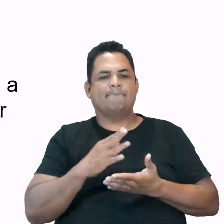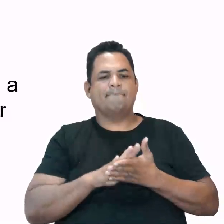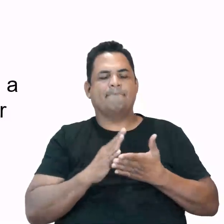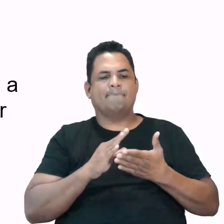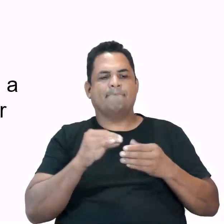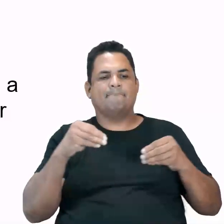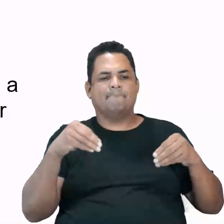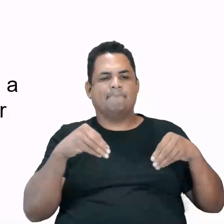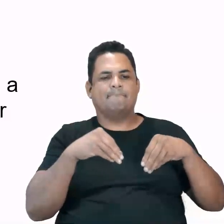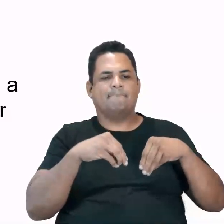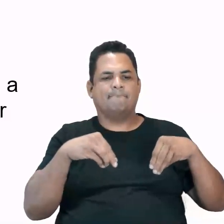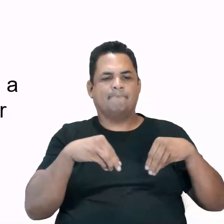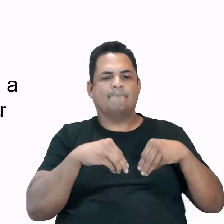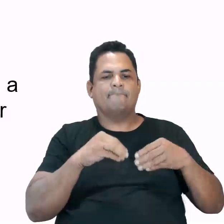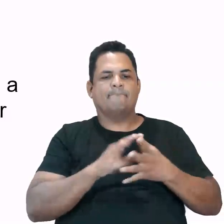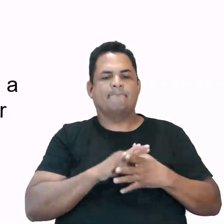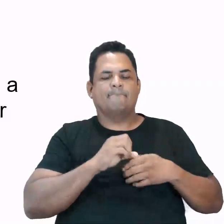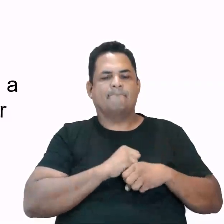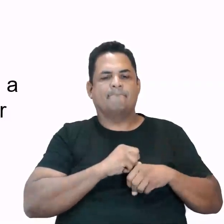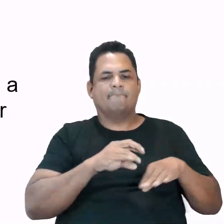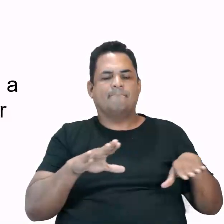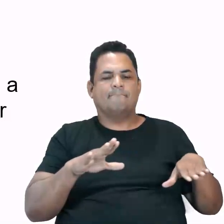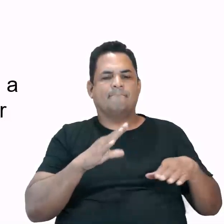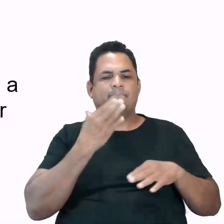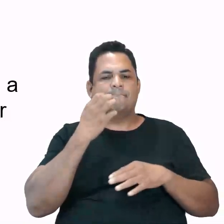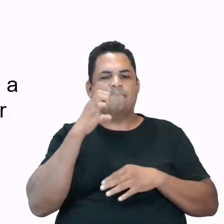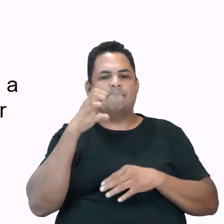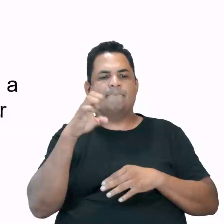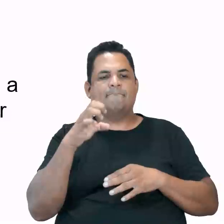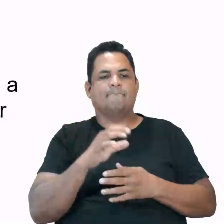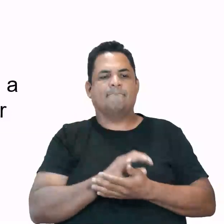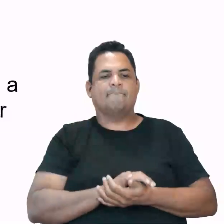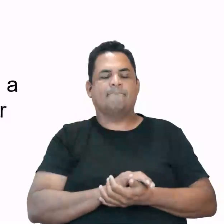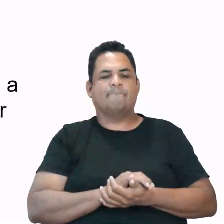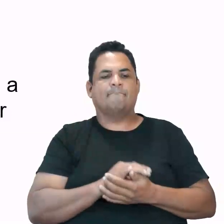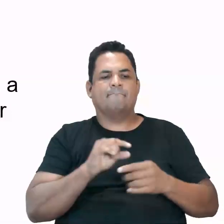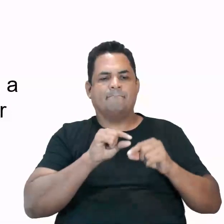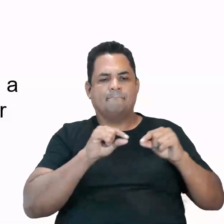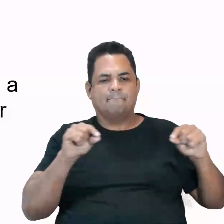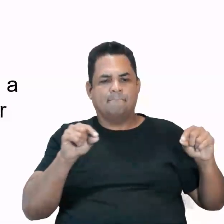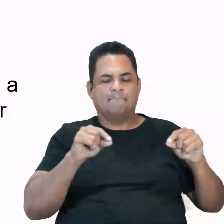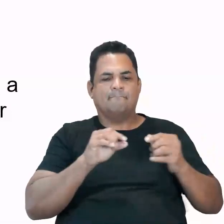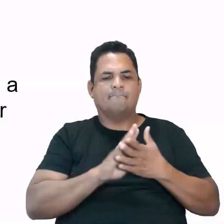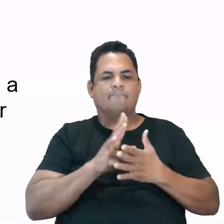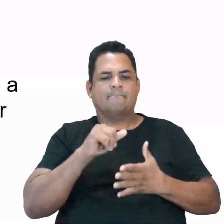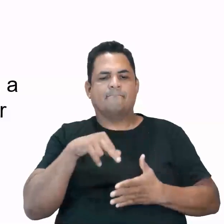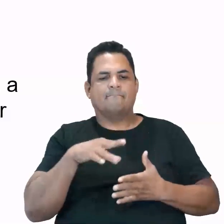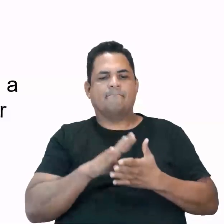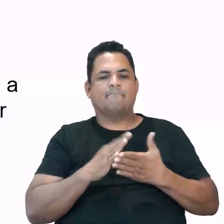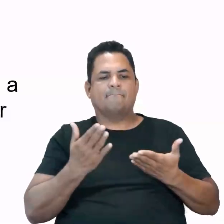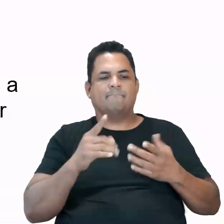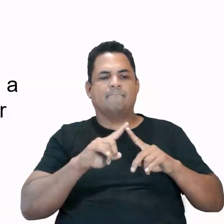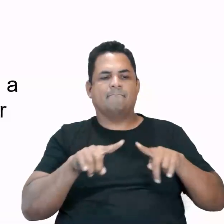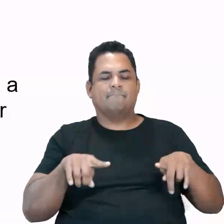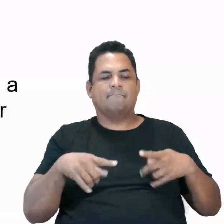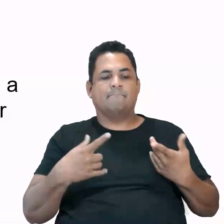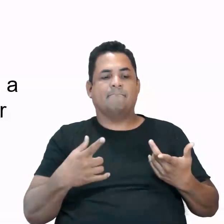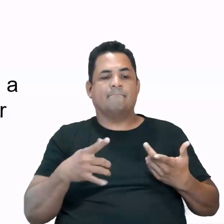Induz, neste, uma distribuição de cargas. O condutor permanecerá neutro, que é o indutor,